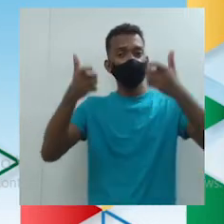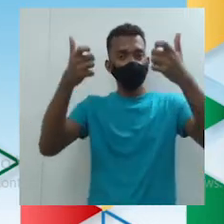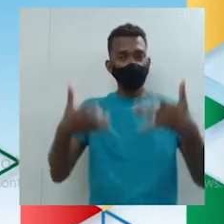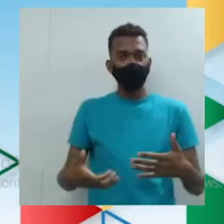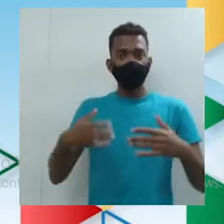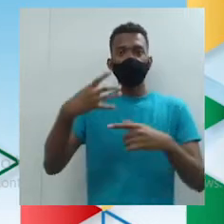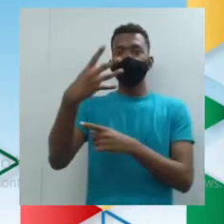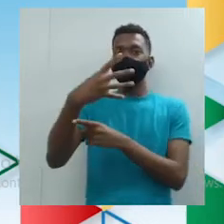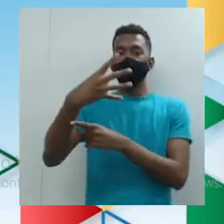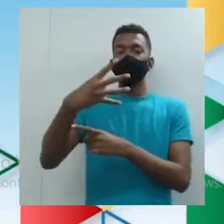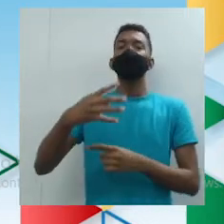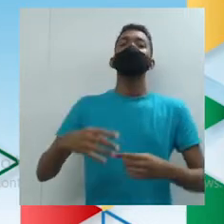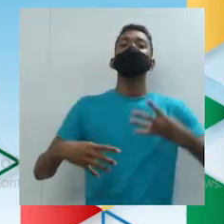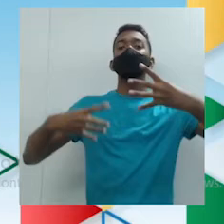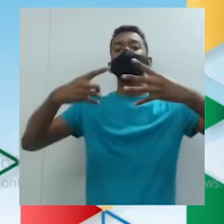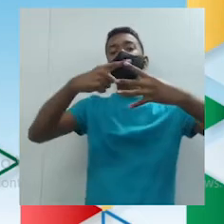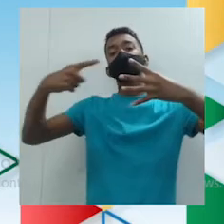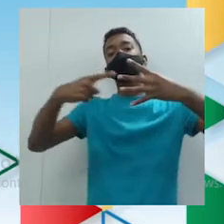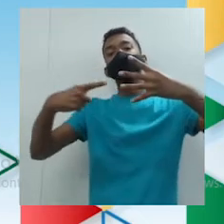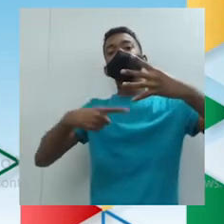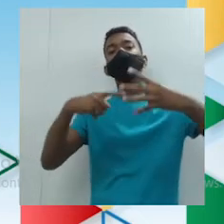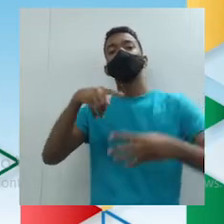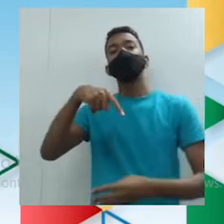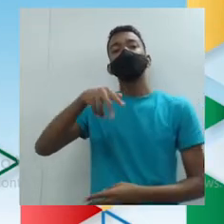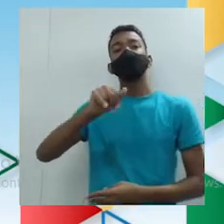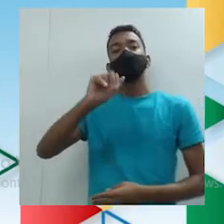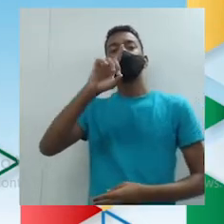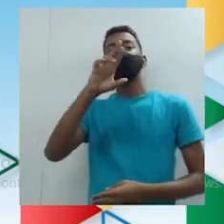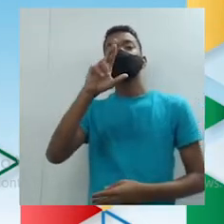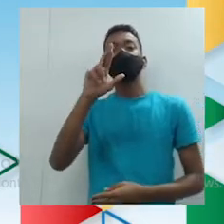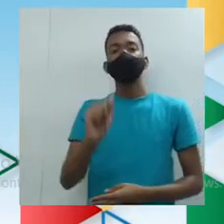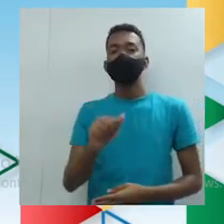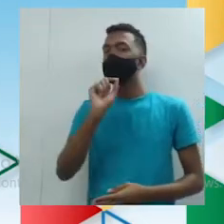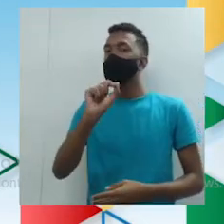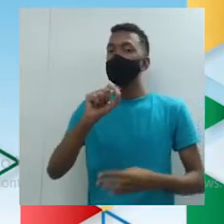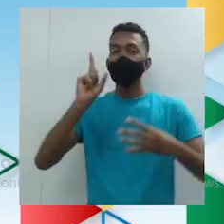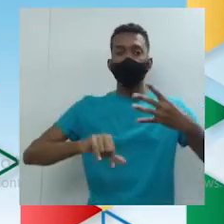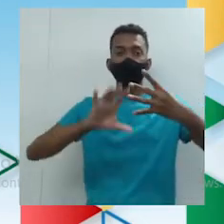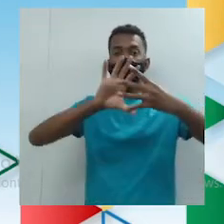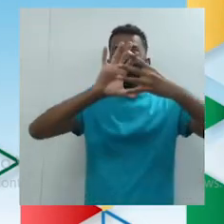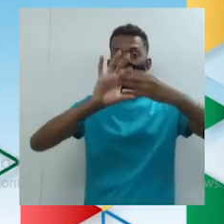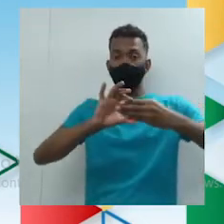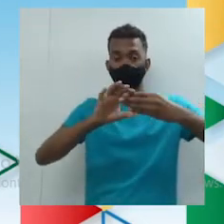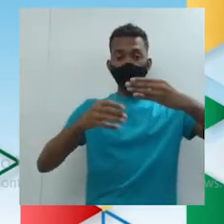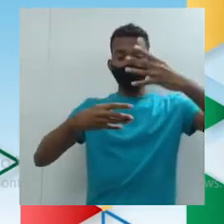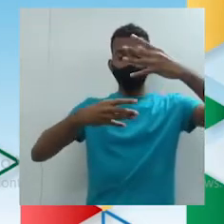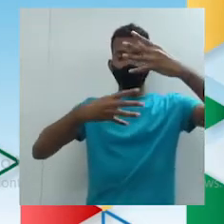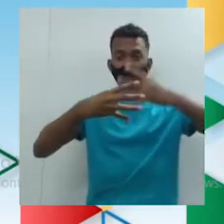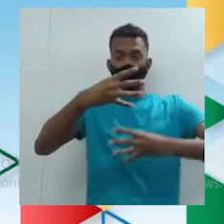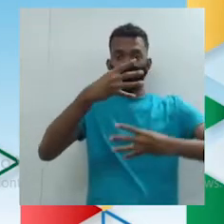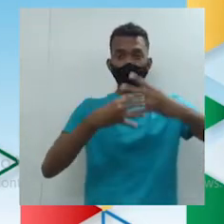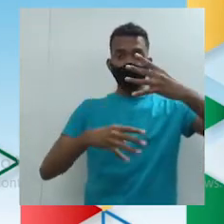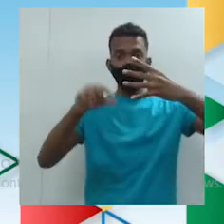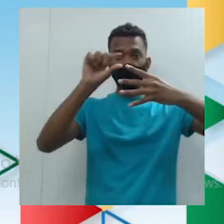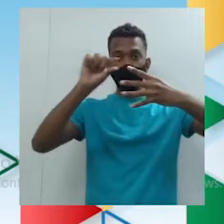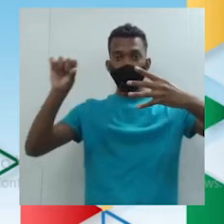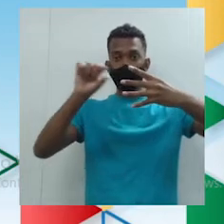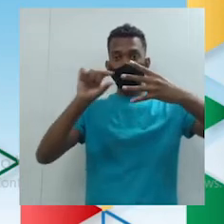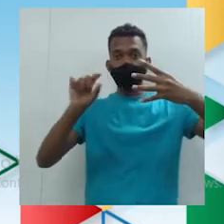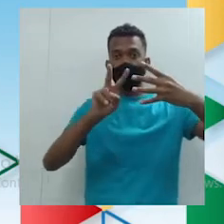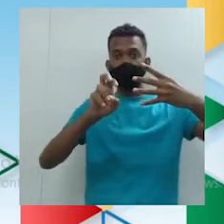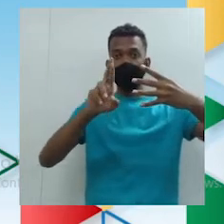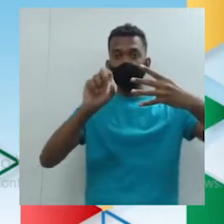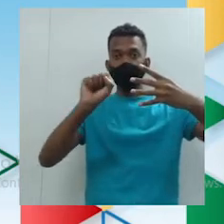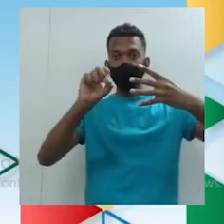importante salientar que o que é quadra vai ser uma estrofe. Estrofe é um agrupamento de versos. Verso é cada linha de um